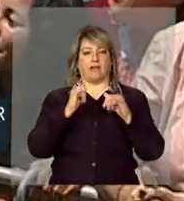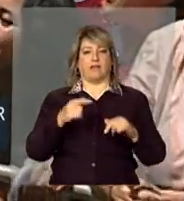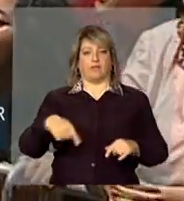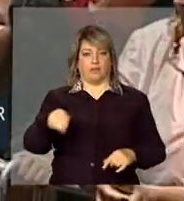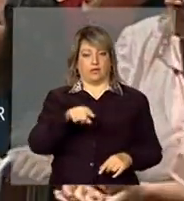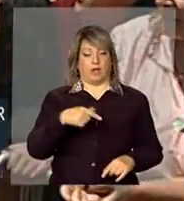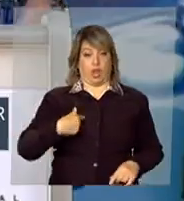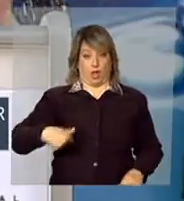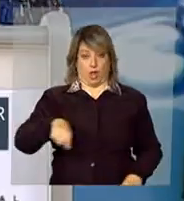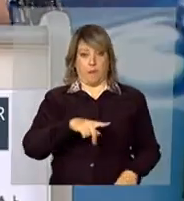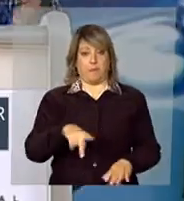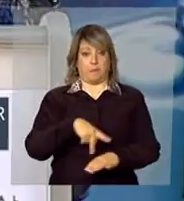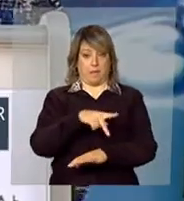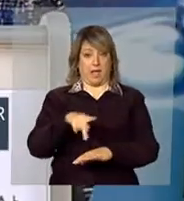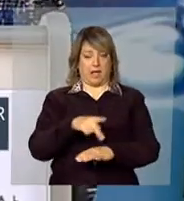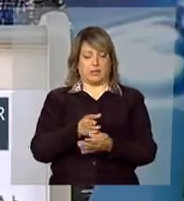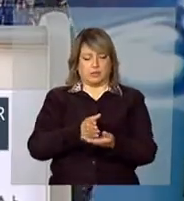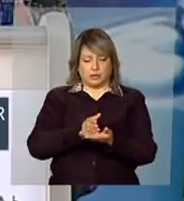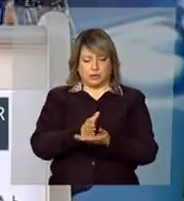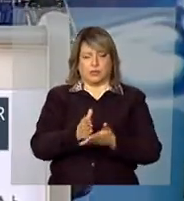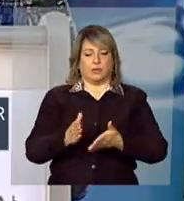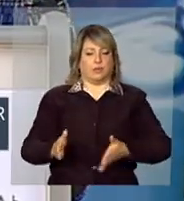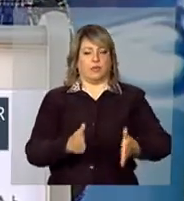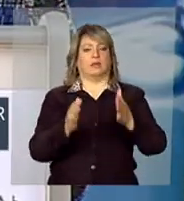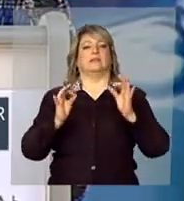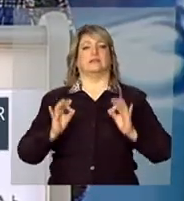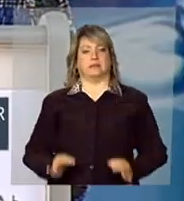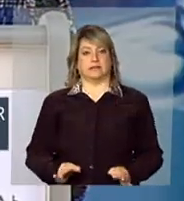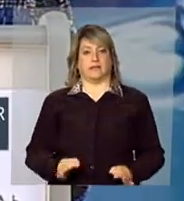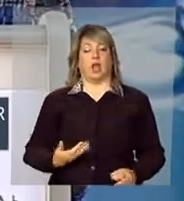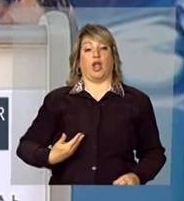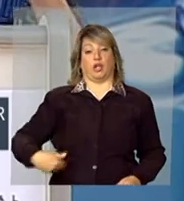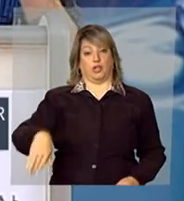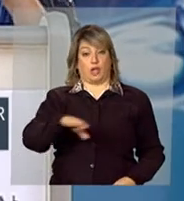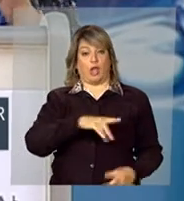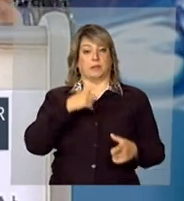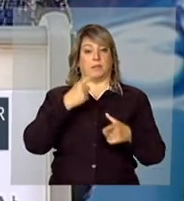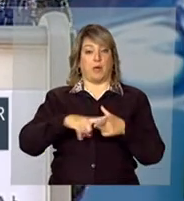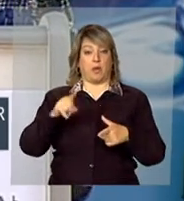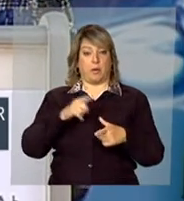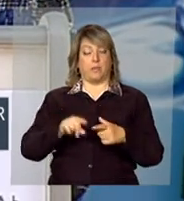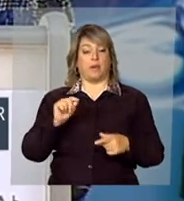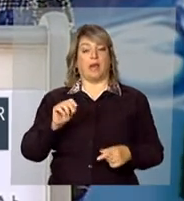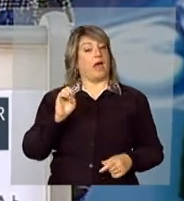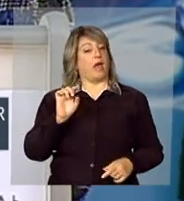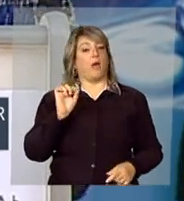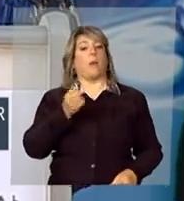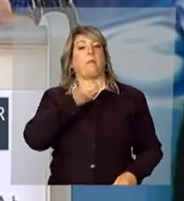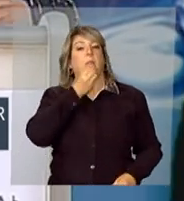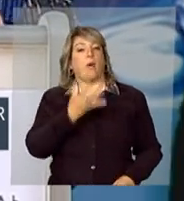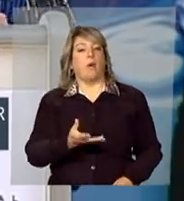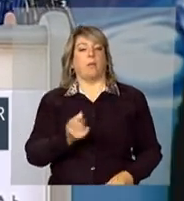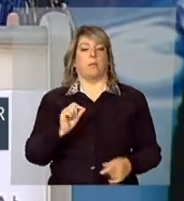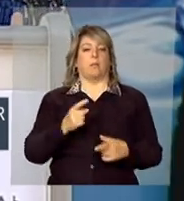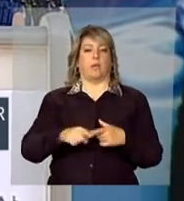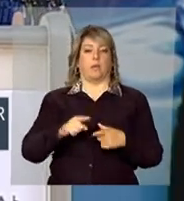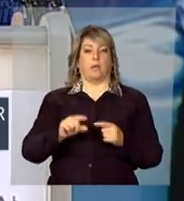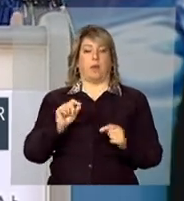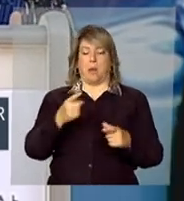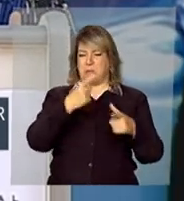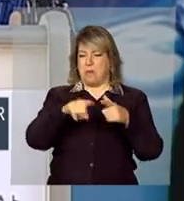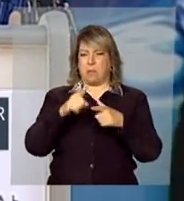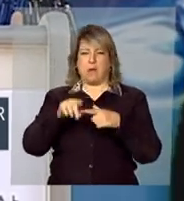nosso país está no rumo certo. Os nossos problemas são os bons problemas. Problema